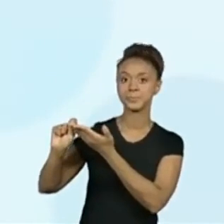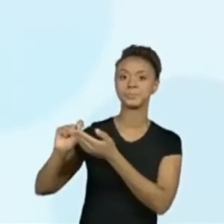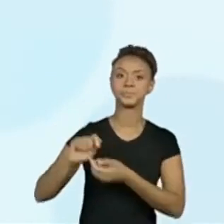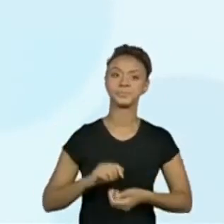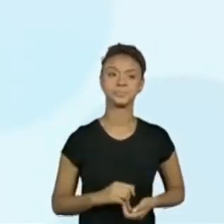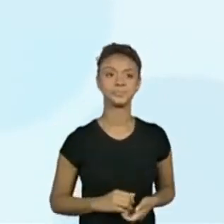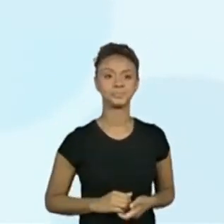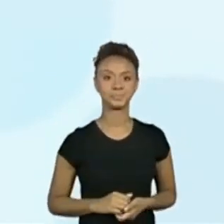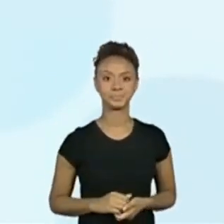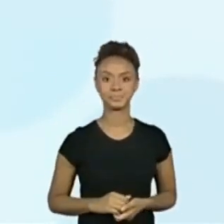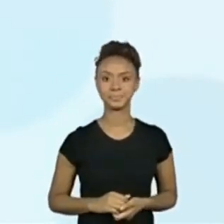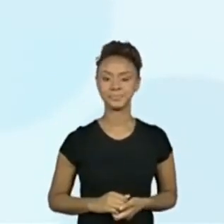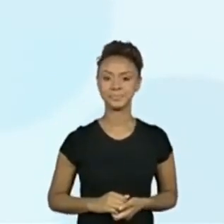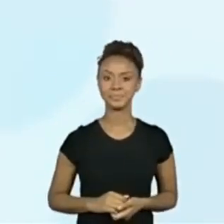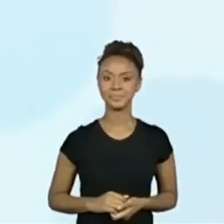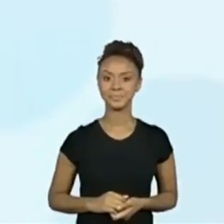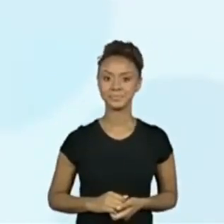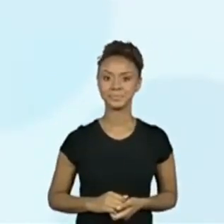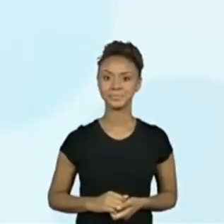preferida.